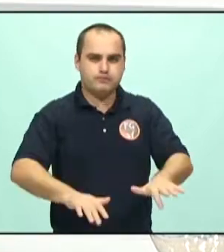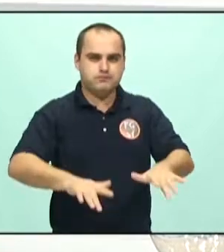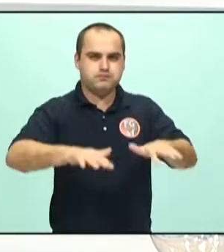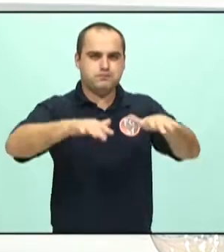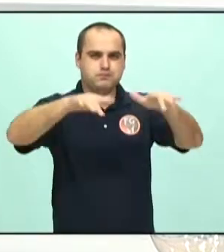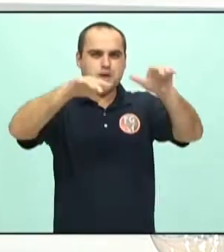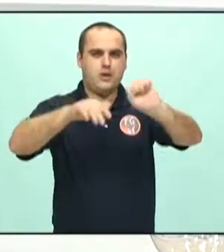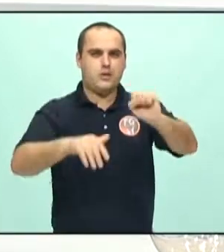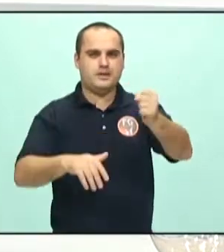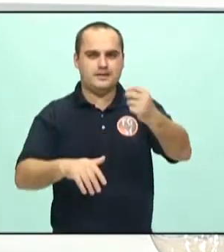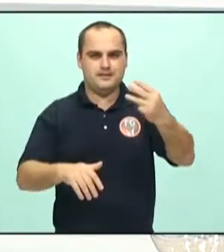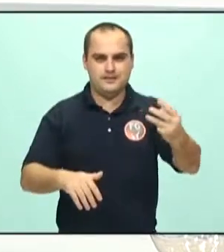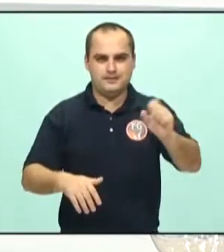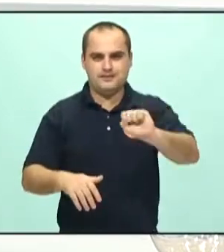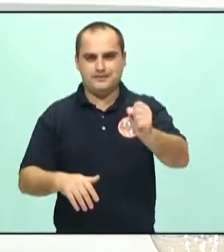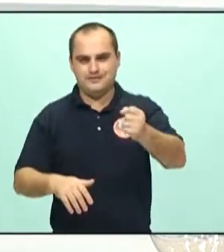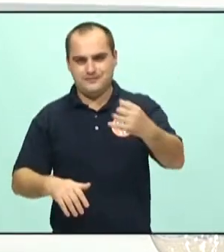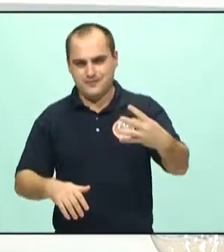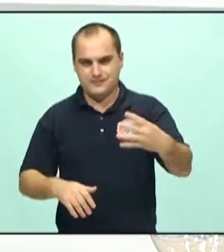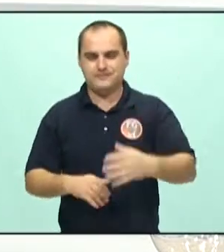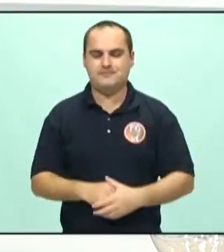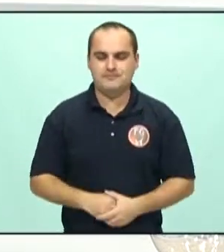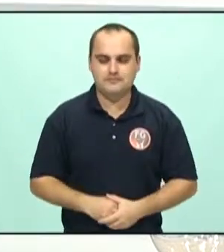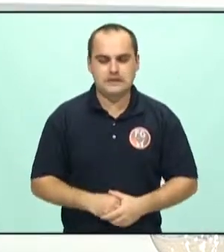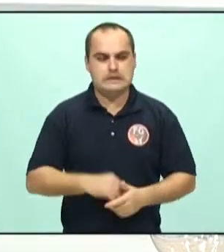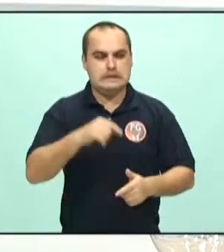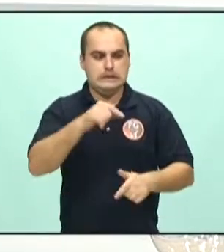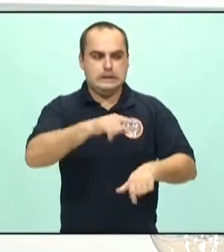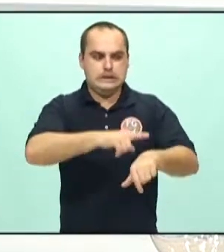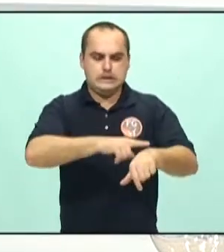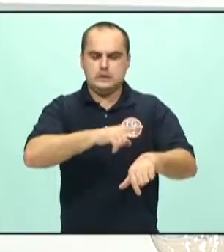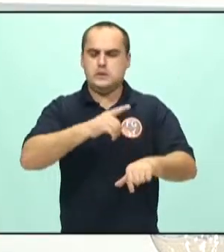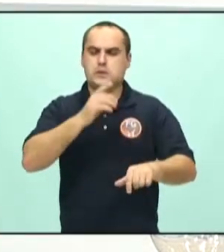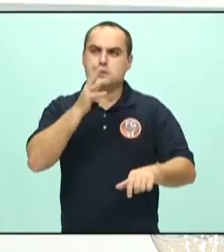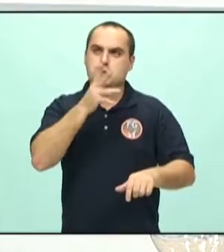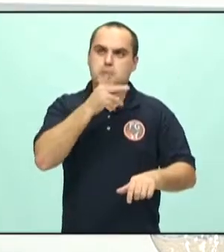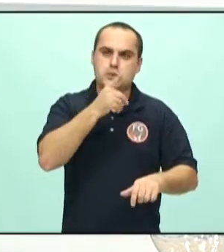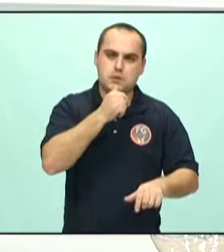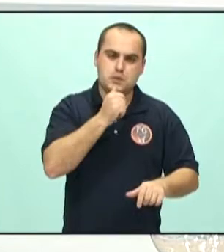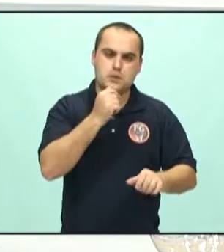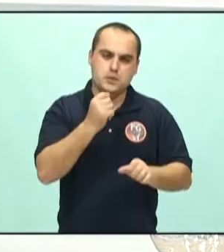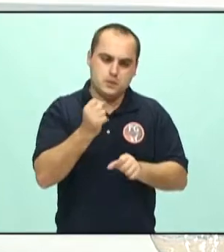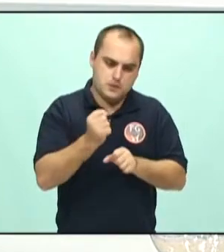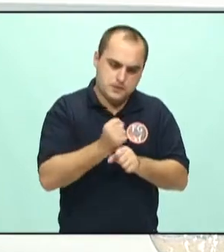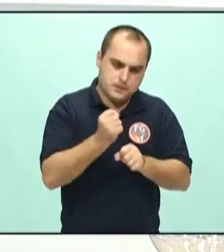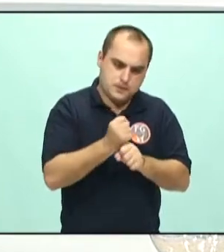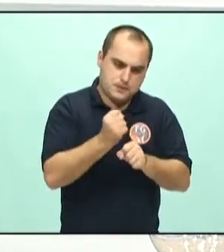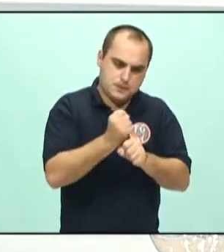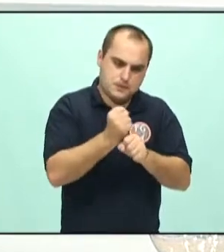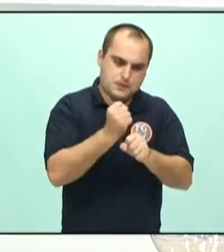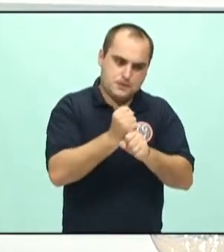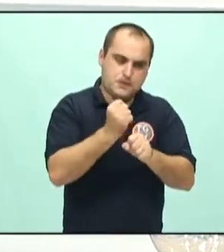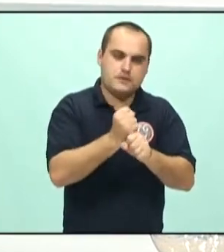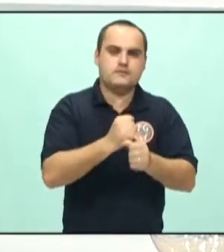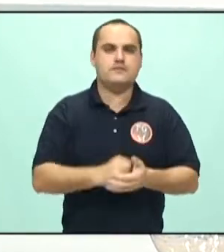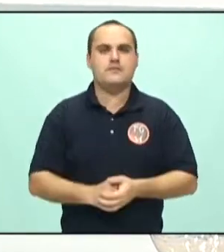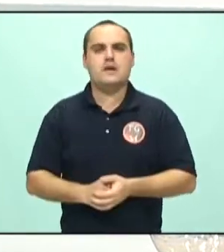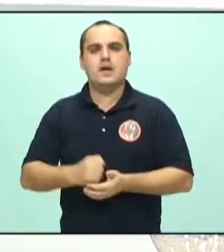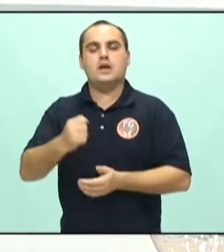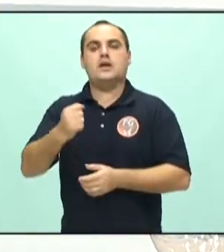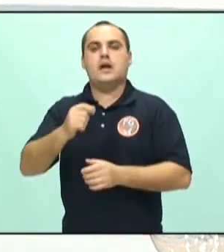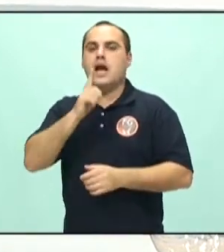derrubou parte do cais, e depois de muito tempo para conquistar o porto em condições operacionais. A enchente de